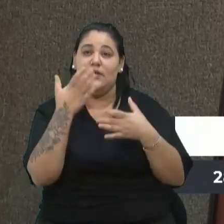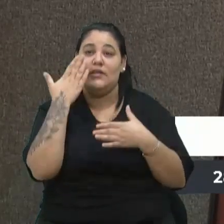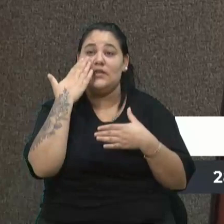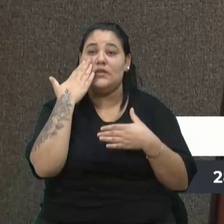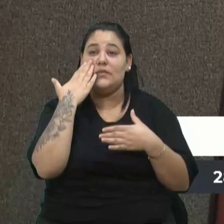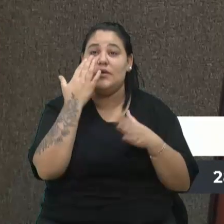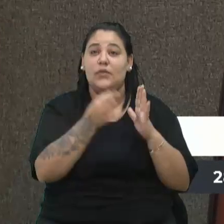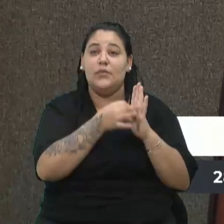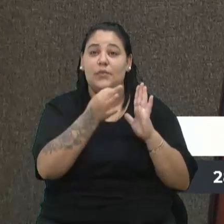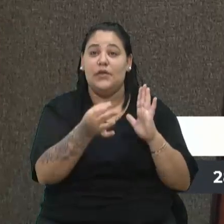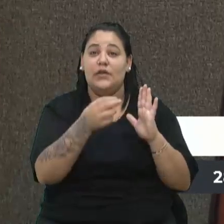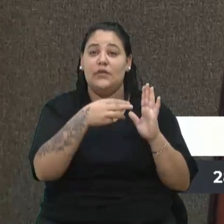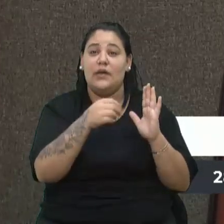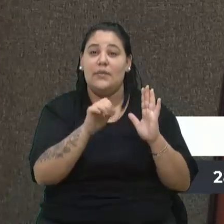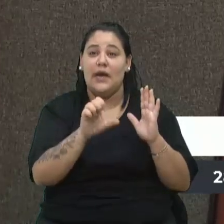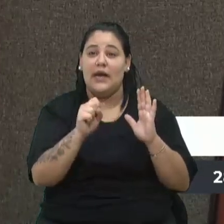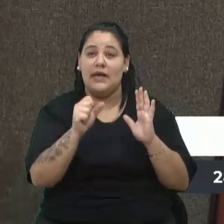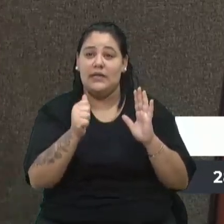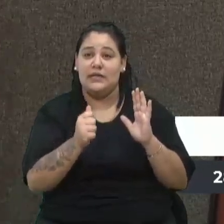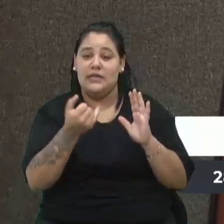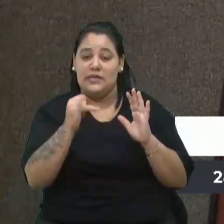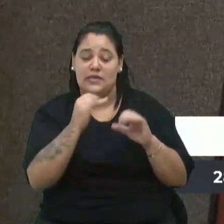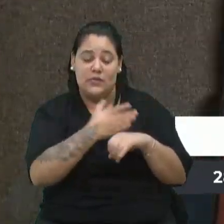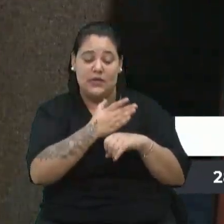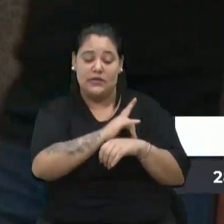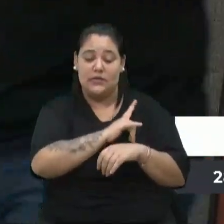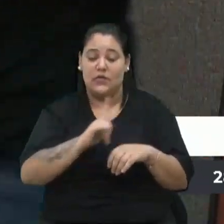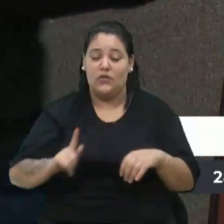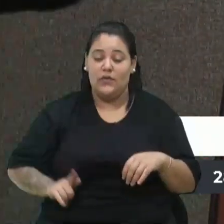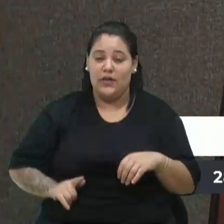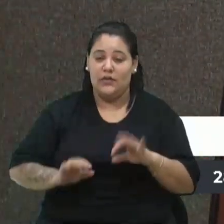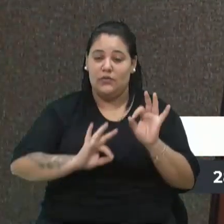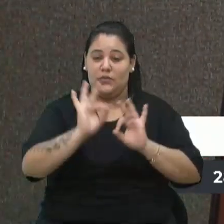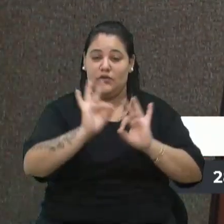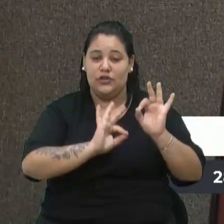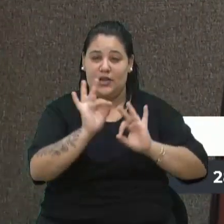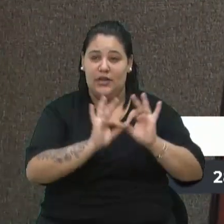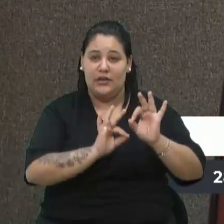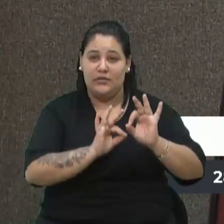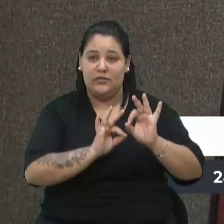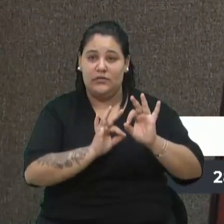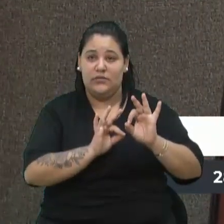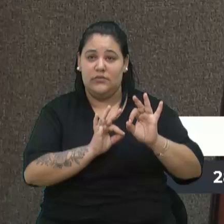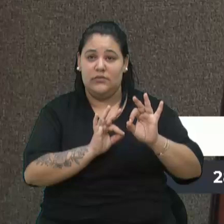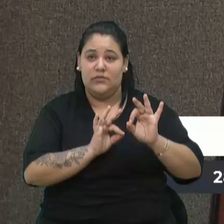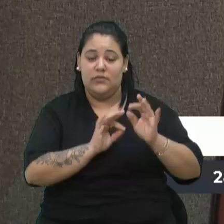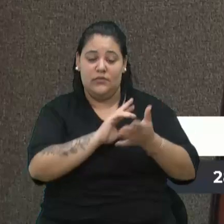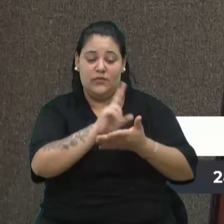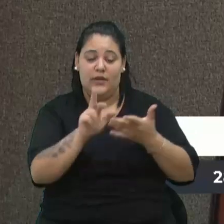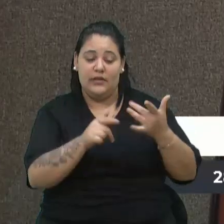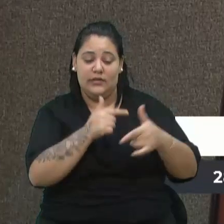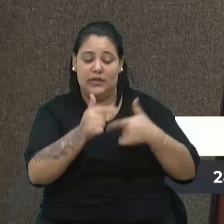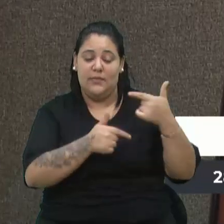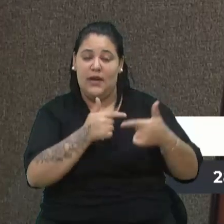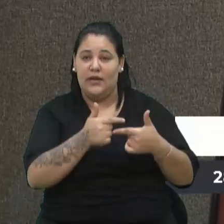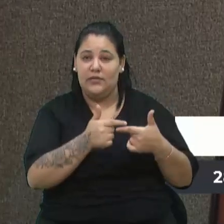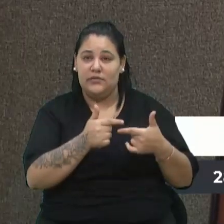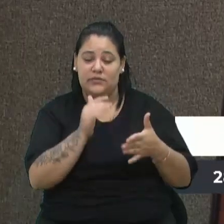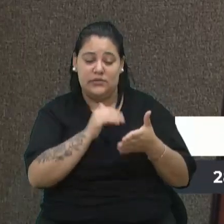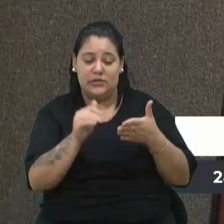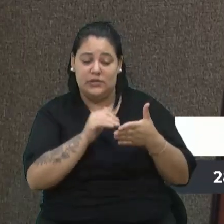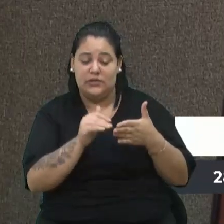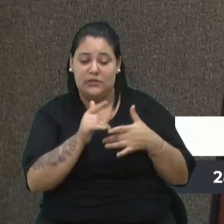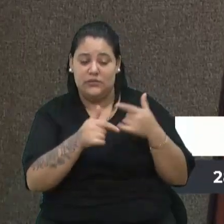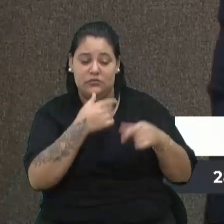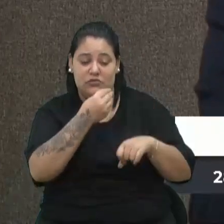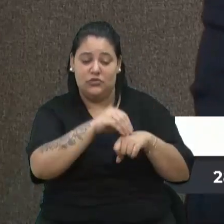deles sobre a Maesa. Se eles estão no governo, no projeto do governo, cheios de cargos lá, secretariado indicado por eles, eu